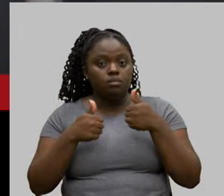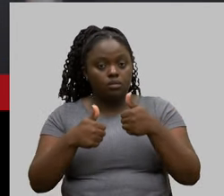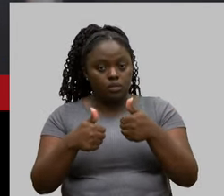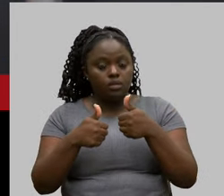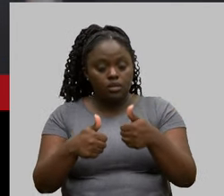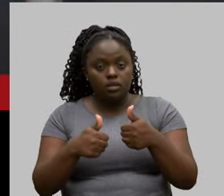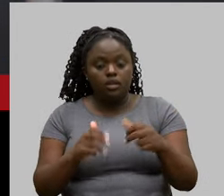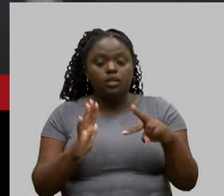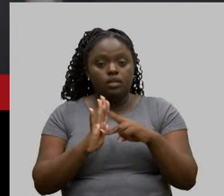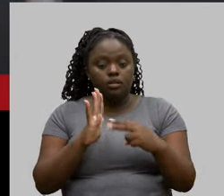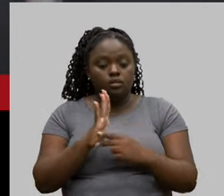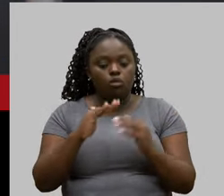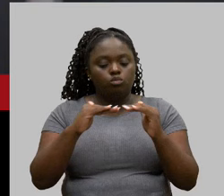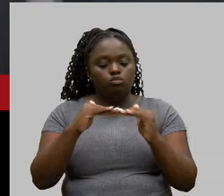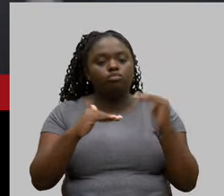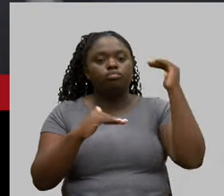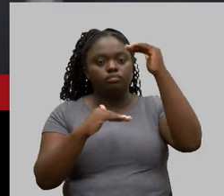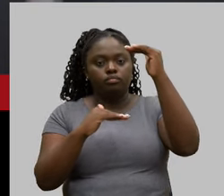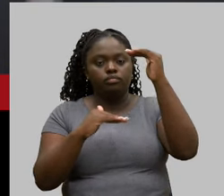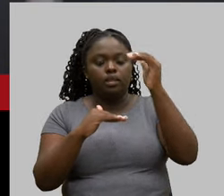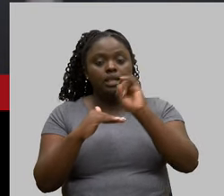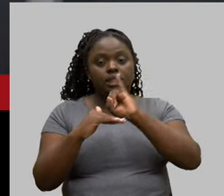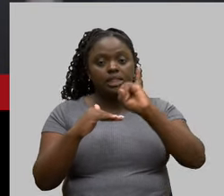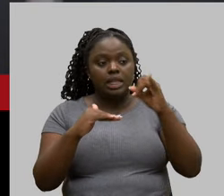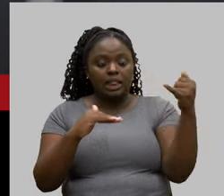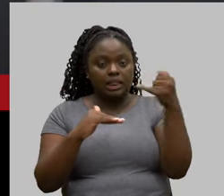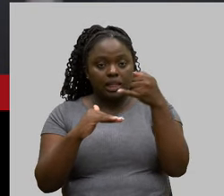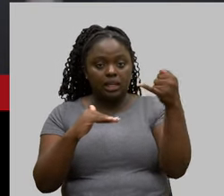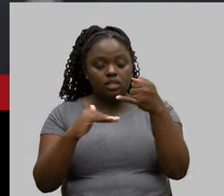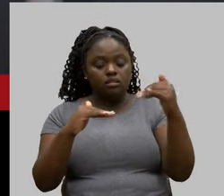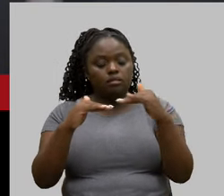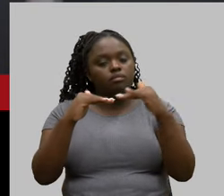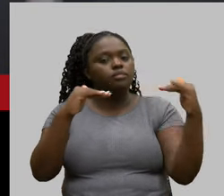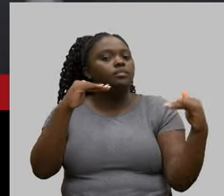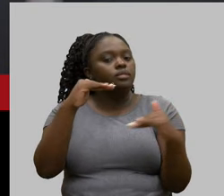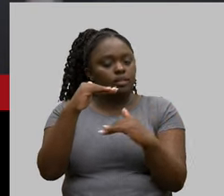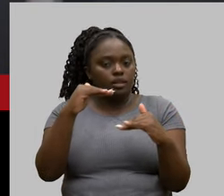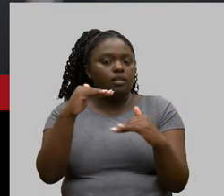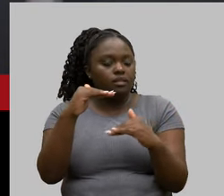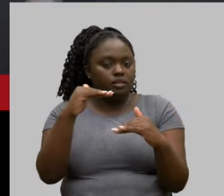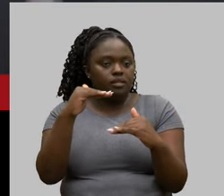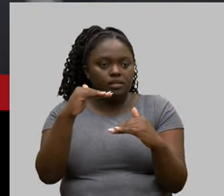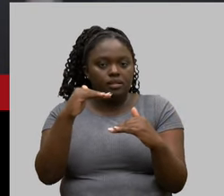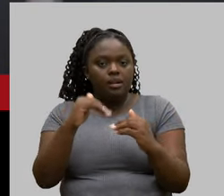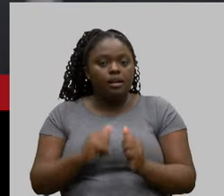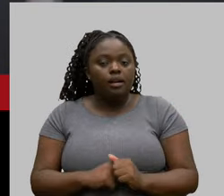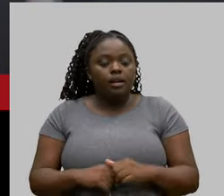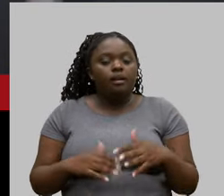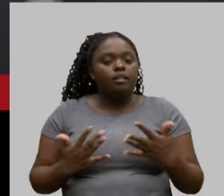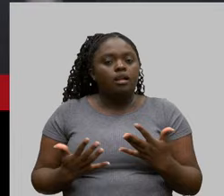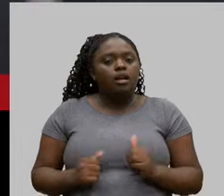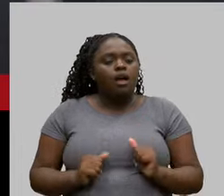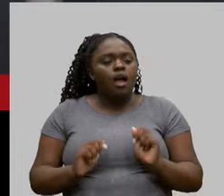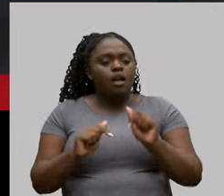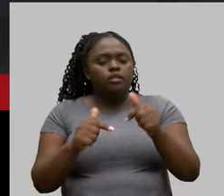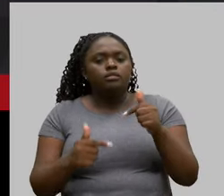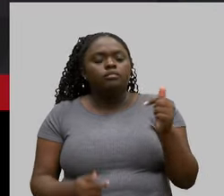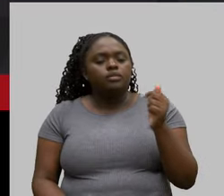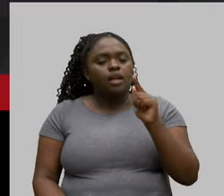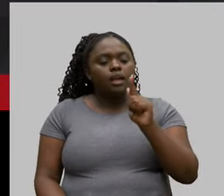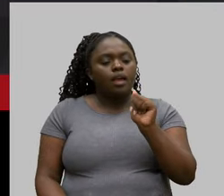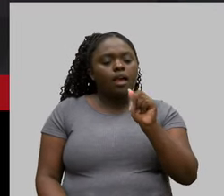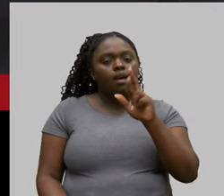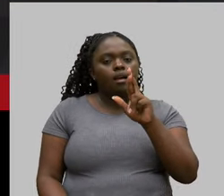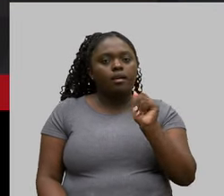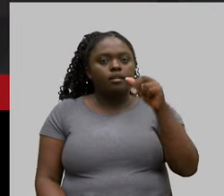superá de atorial caso ela seja negativa Eu tenho um déficit atuarial ativos garantidores nada mais são do que